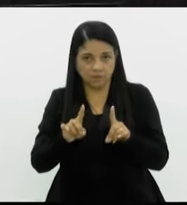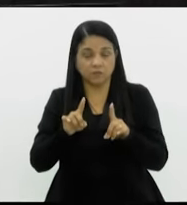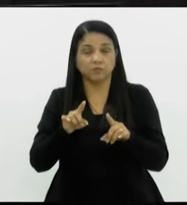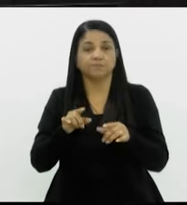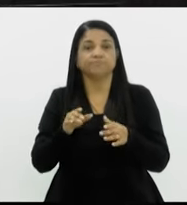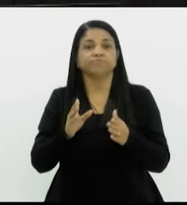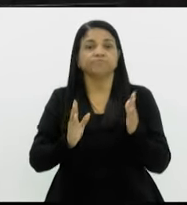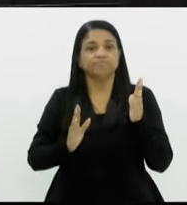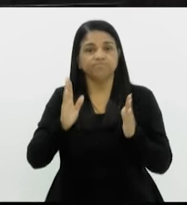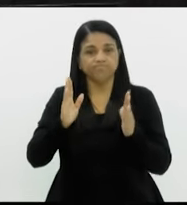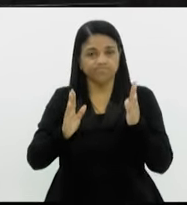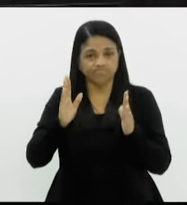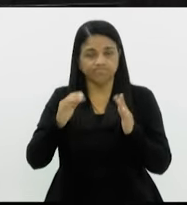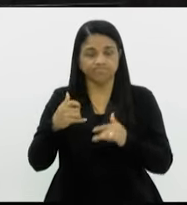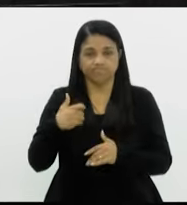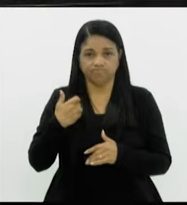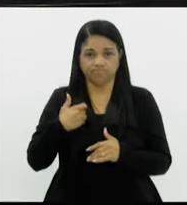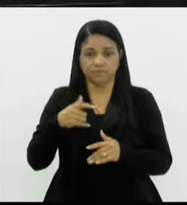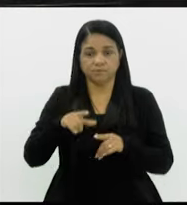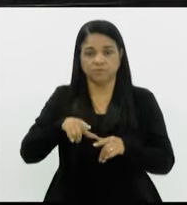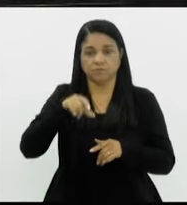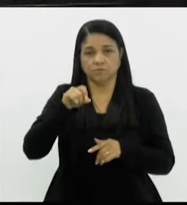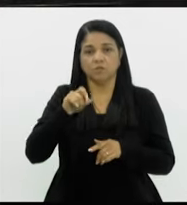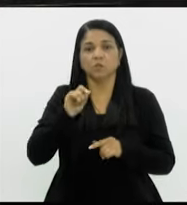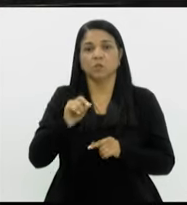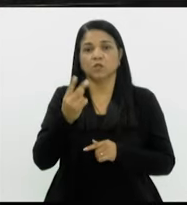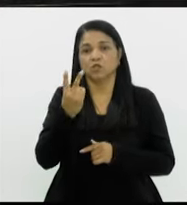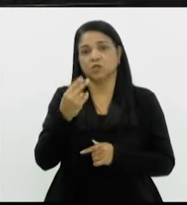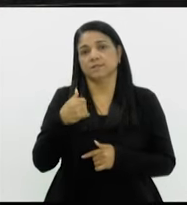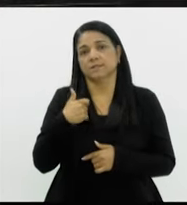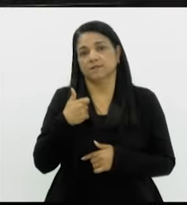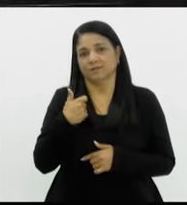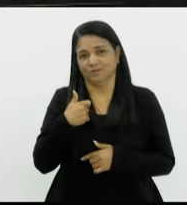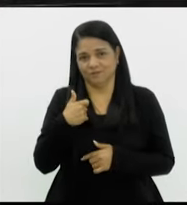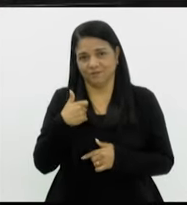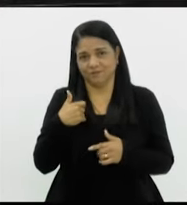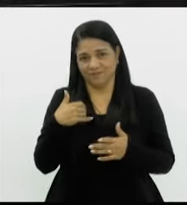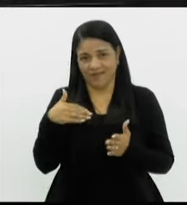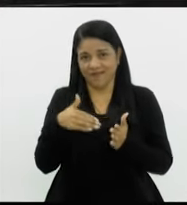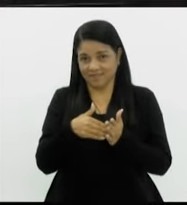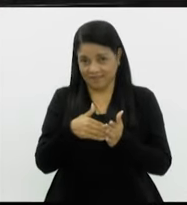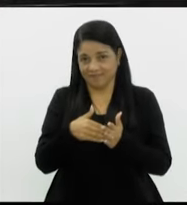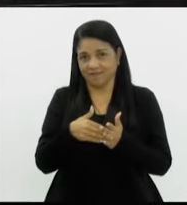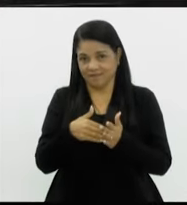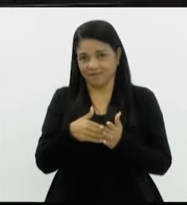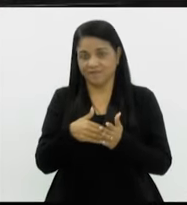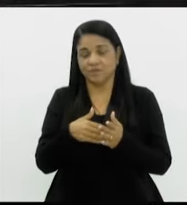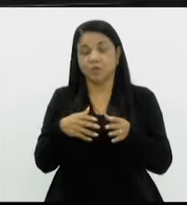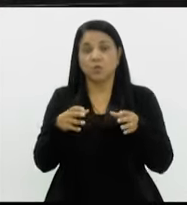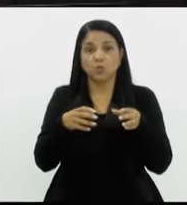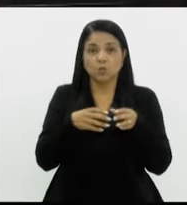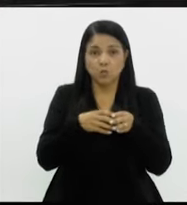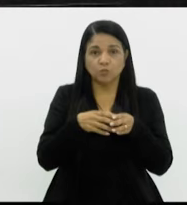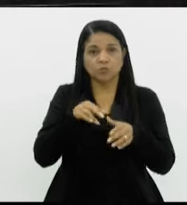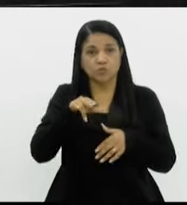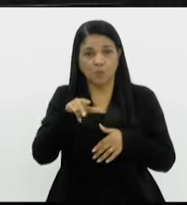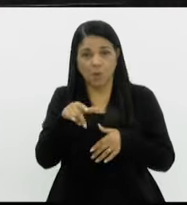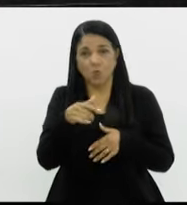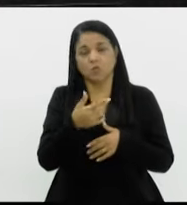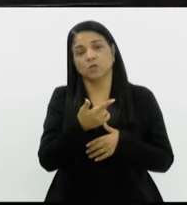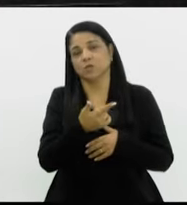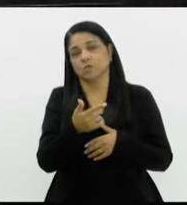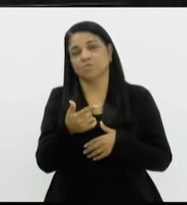as crianças de até 2 anos, e quanto à questão de grupos de irmãos, as crianças sem